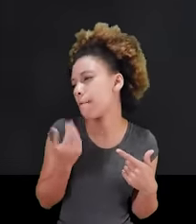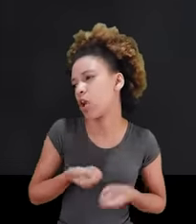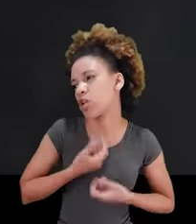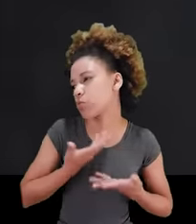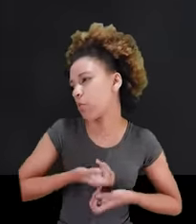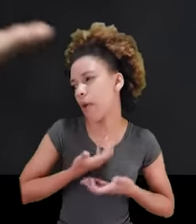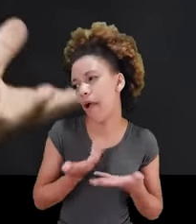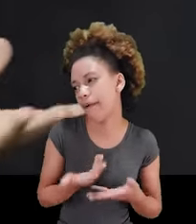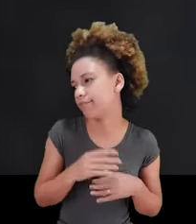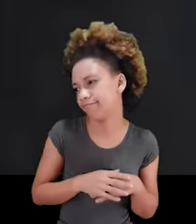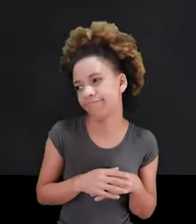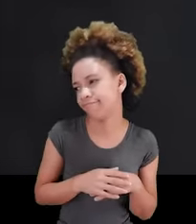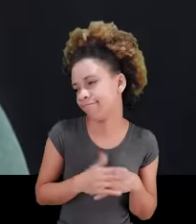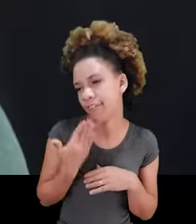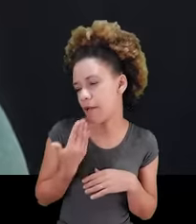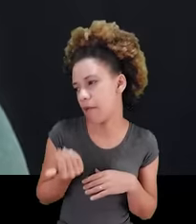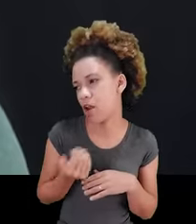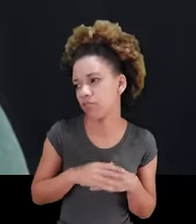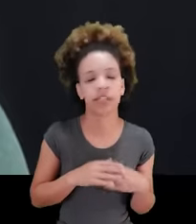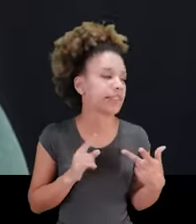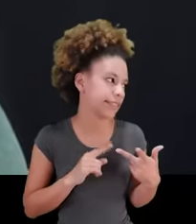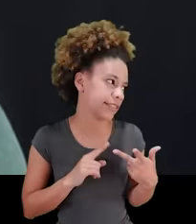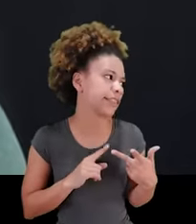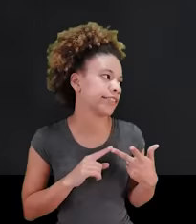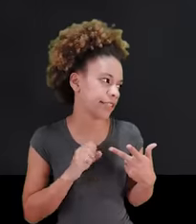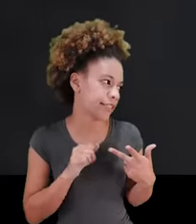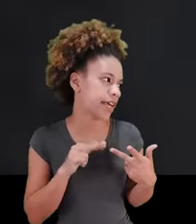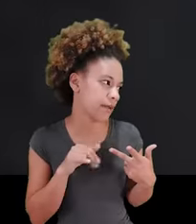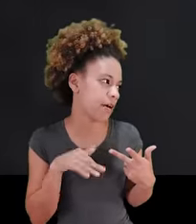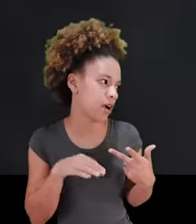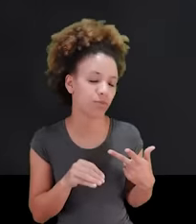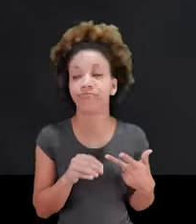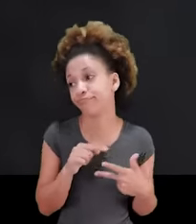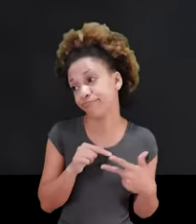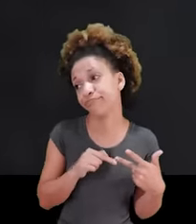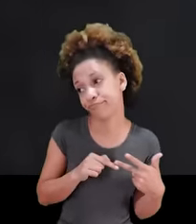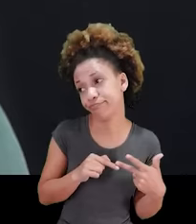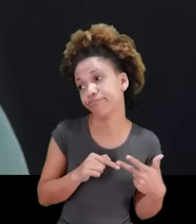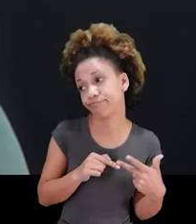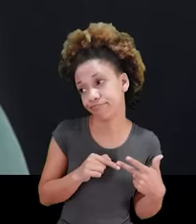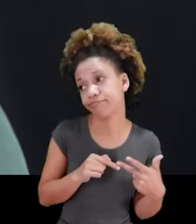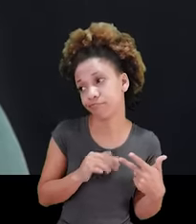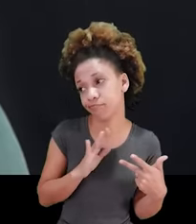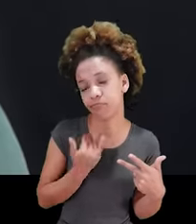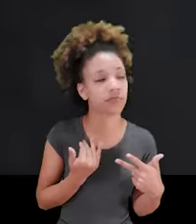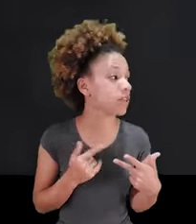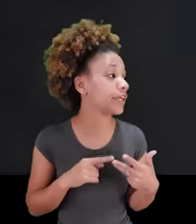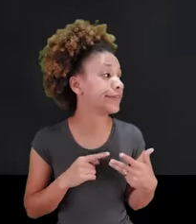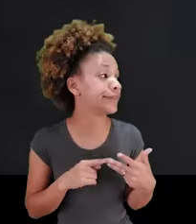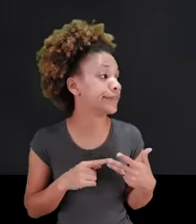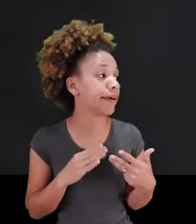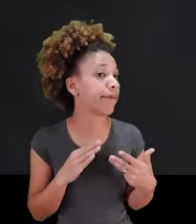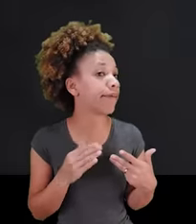poetas, Saramago, prémio Nobel. Pronto, Saramago é, acho que é o mais recente. Mas lá está, são três mortos, não é? Vivos. Estamos a falar de um vivo aí, vai. Espera